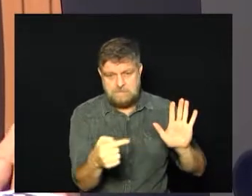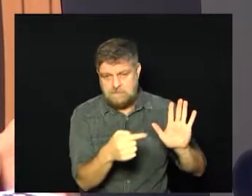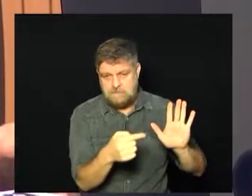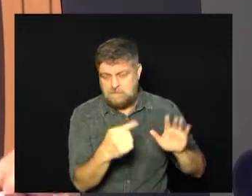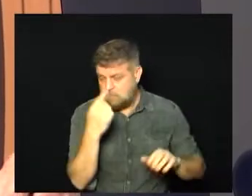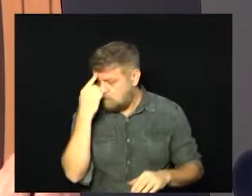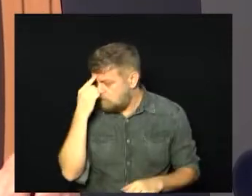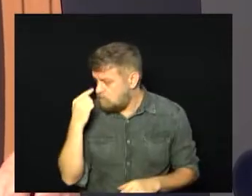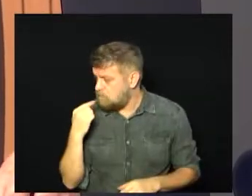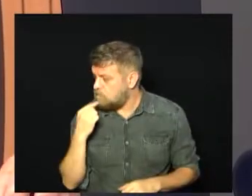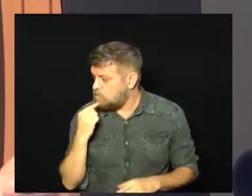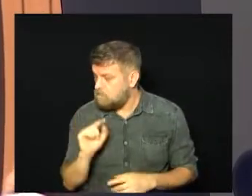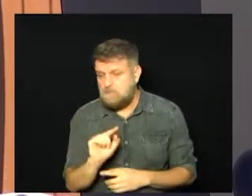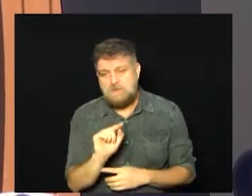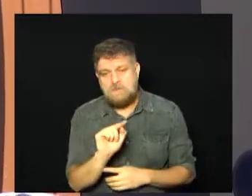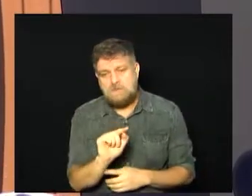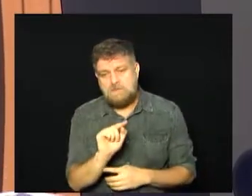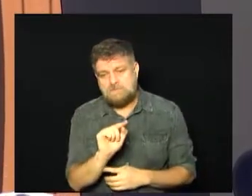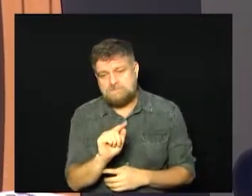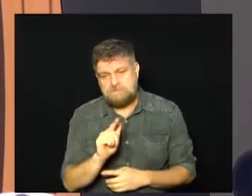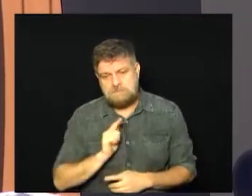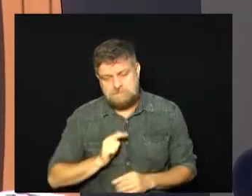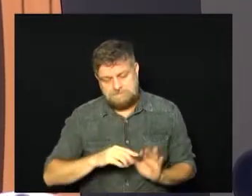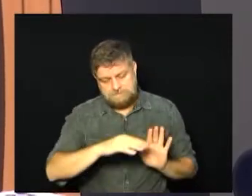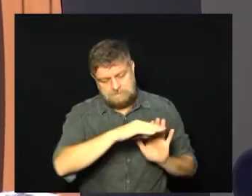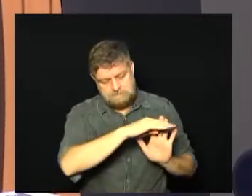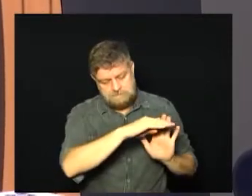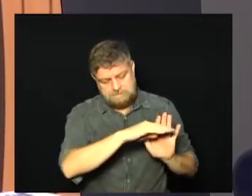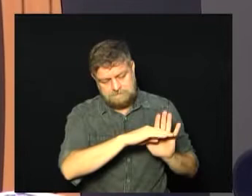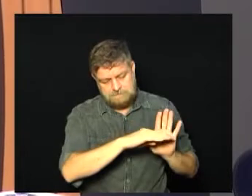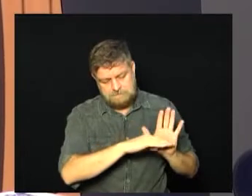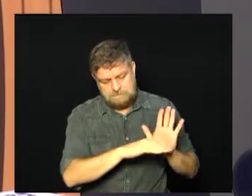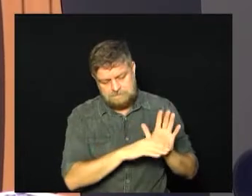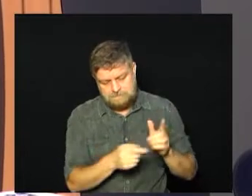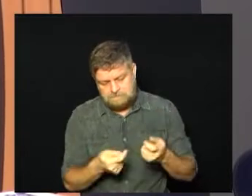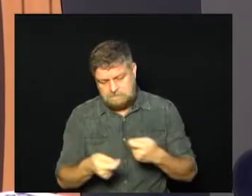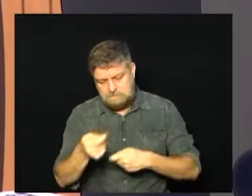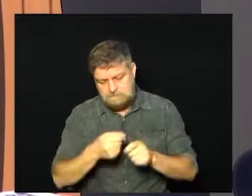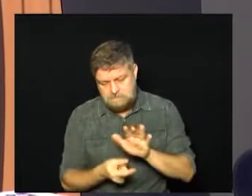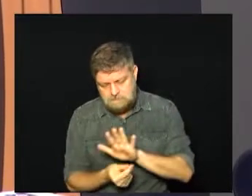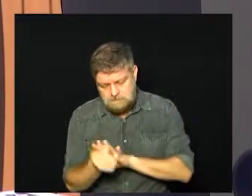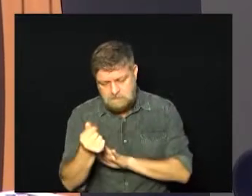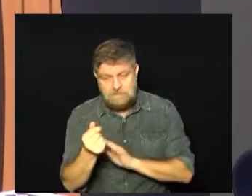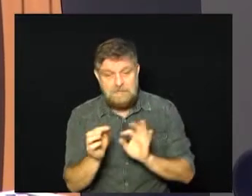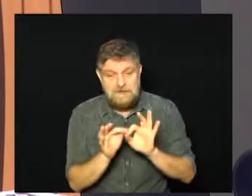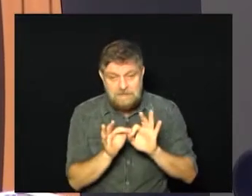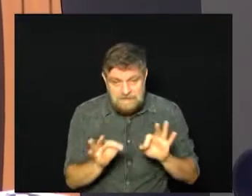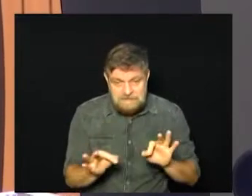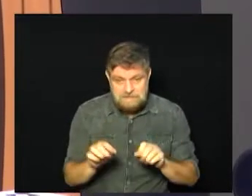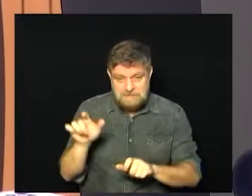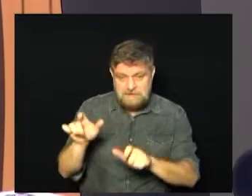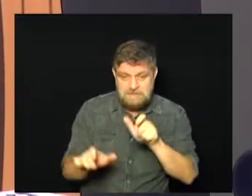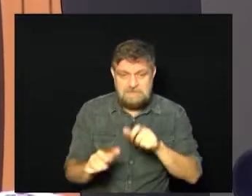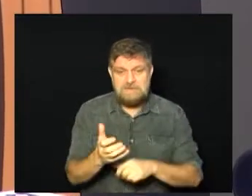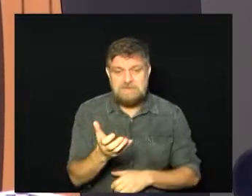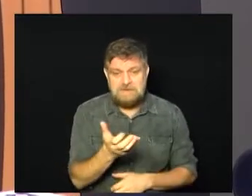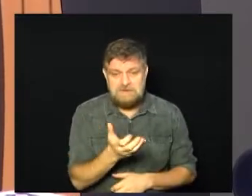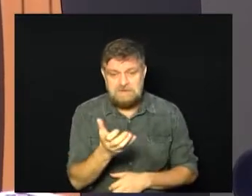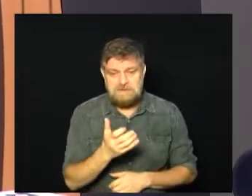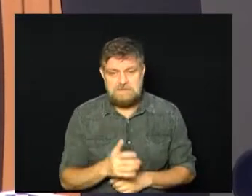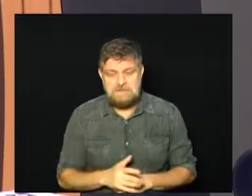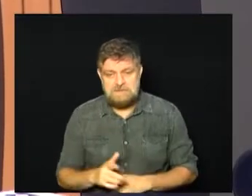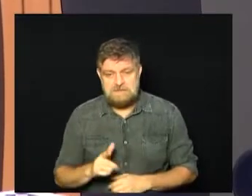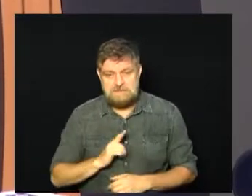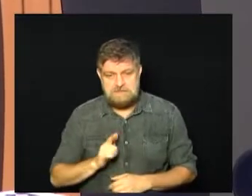perfil de um programa de aceleração e simplificação para quem quiser dar entrada no estabelecimento